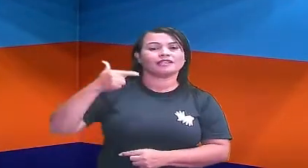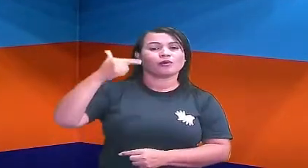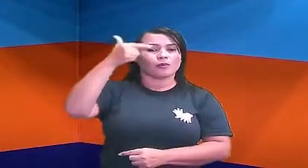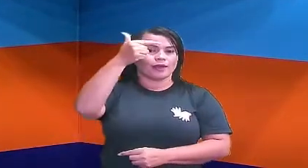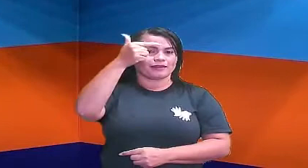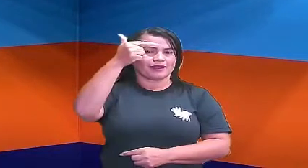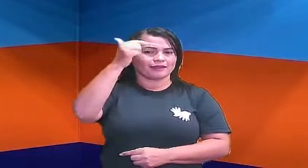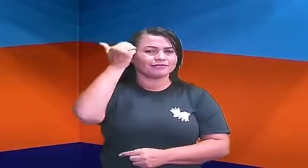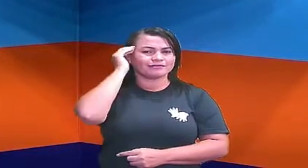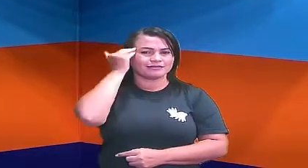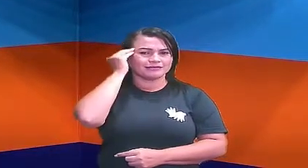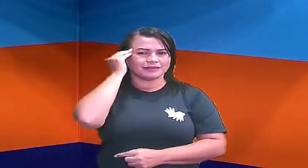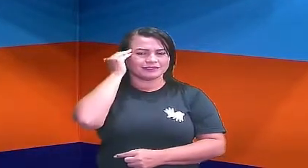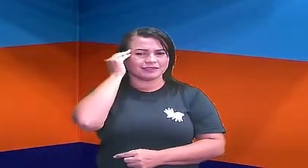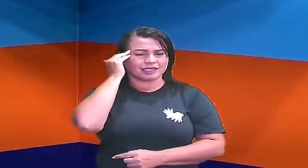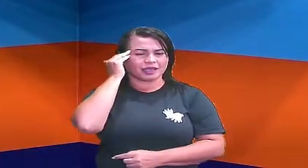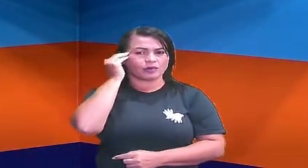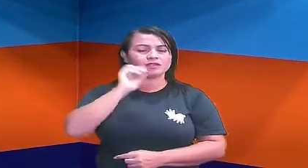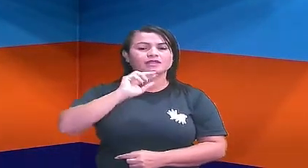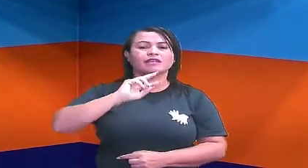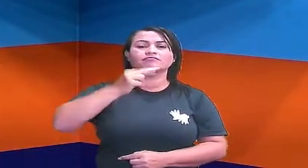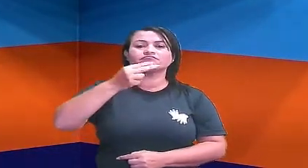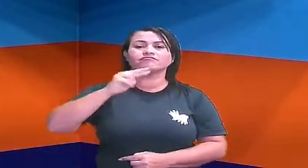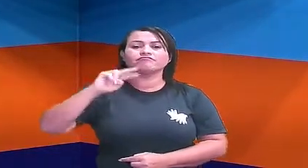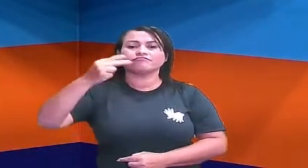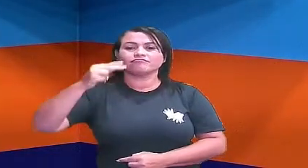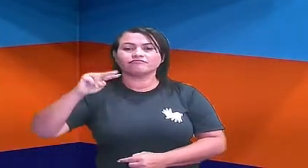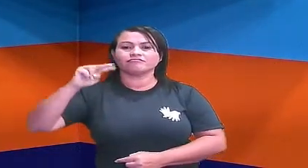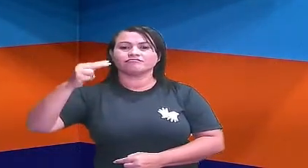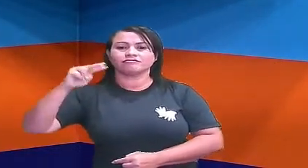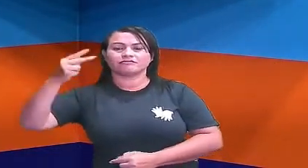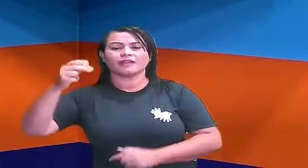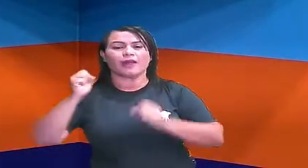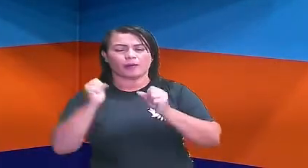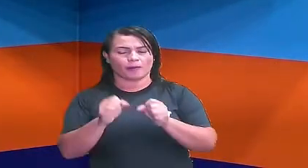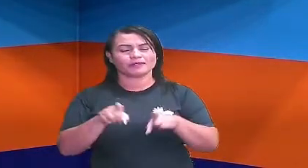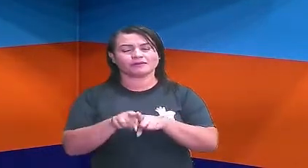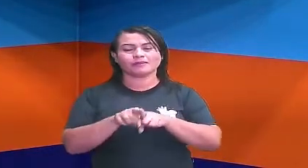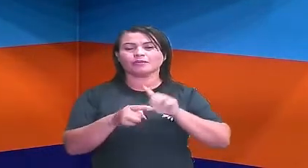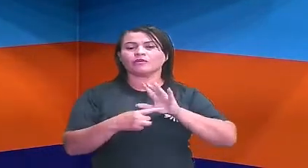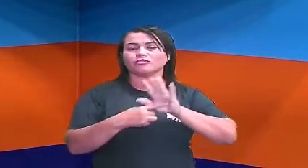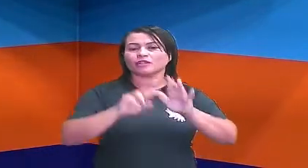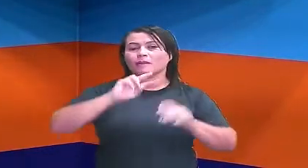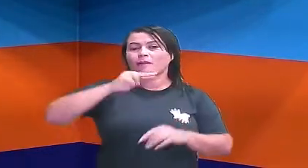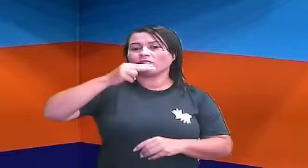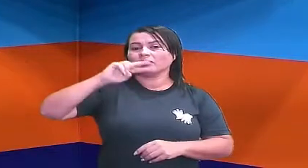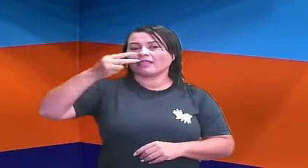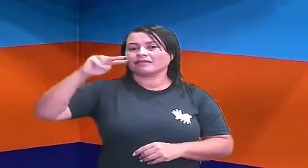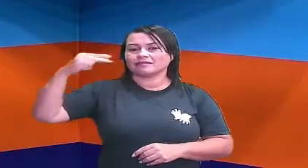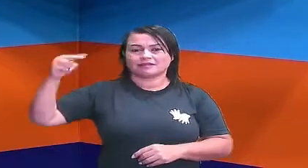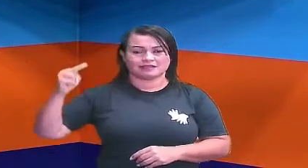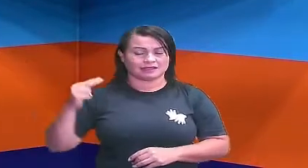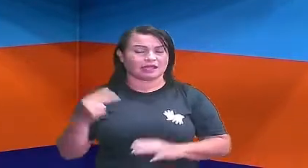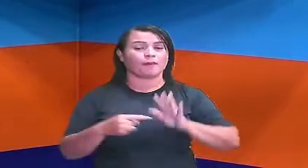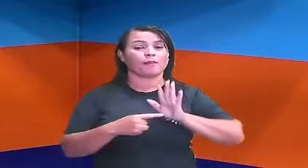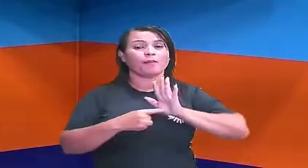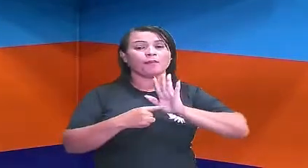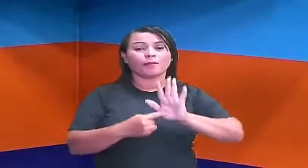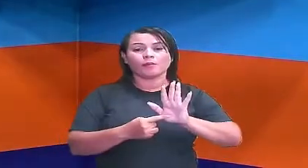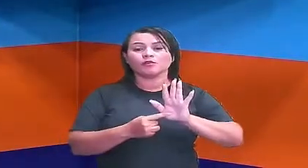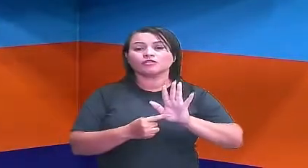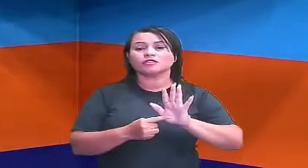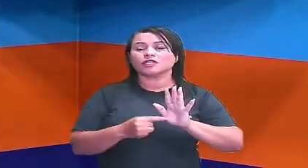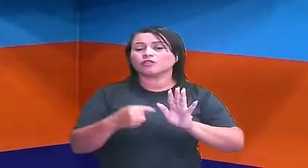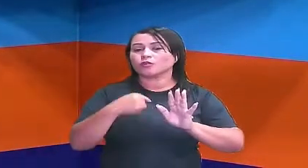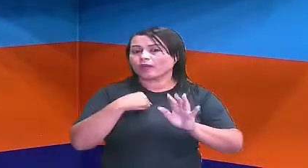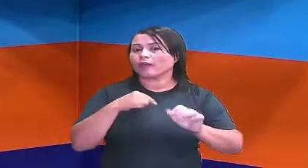quadrado, ok? Então, eu posso fazer essa representação ali em potenciação. Fazendo essa representação,